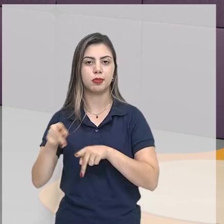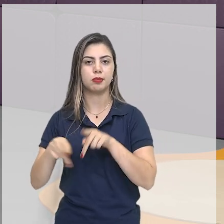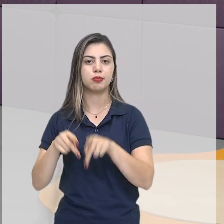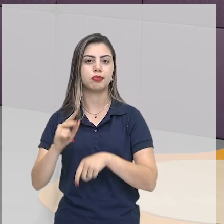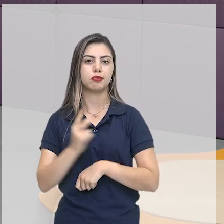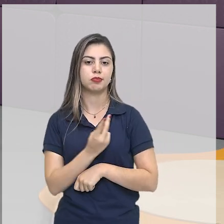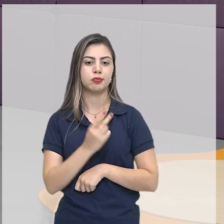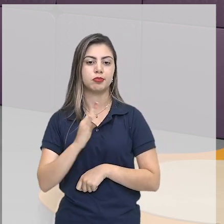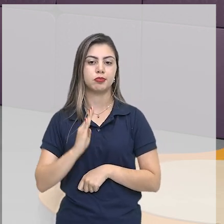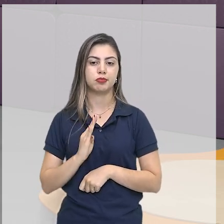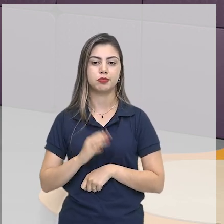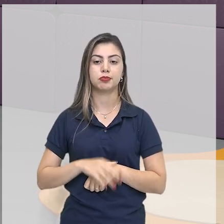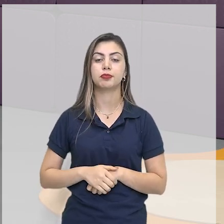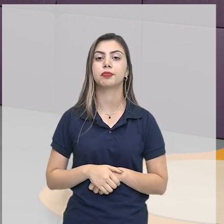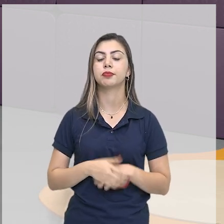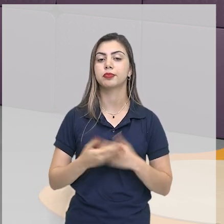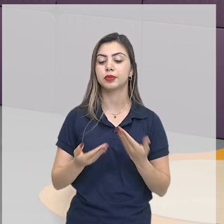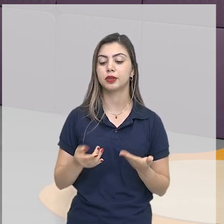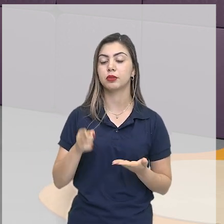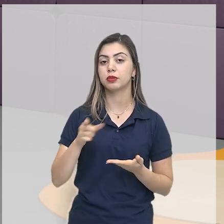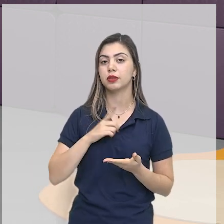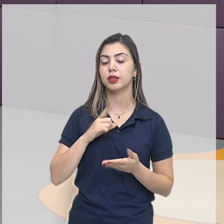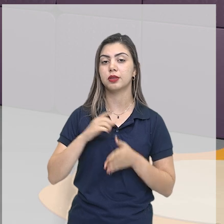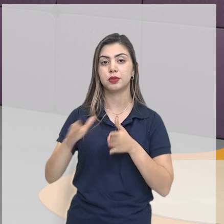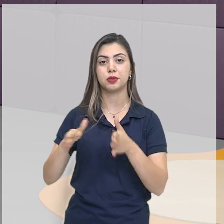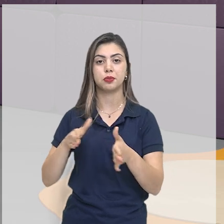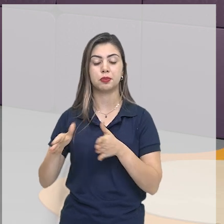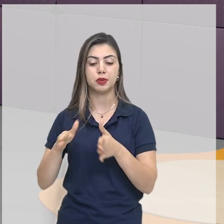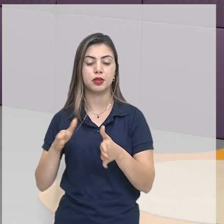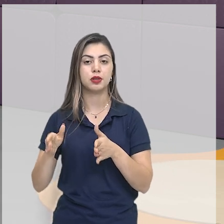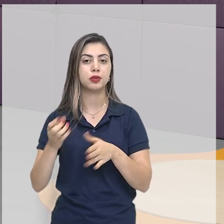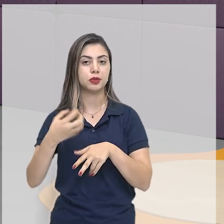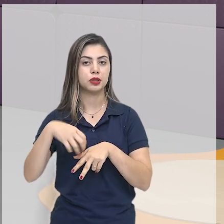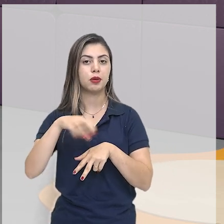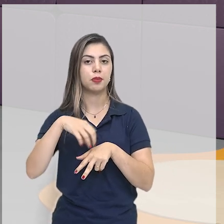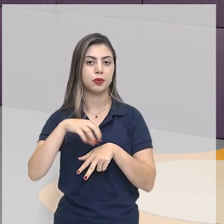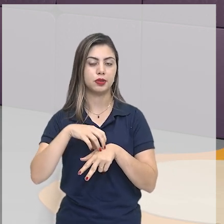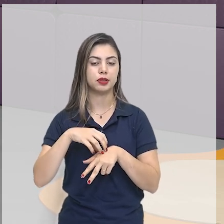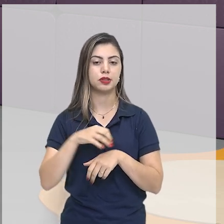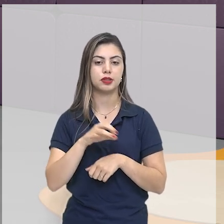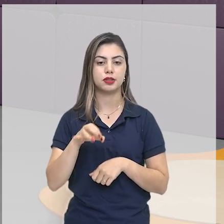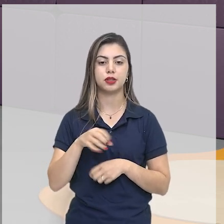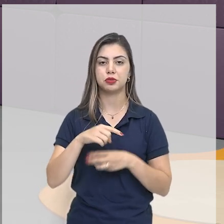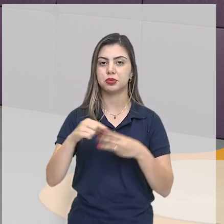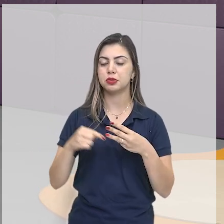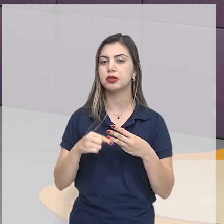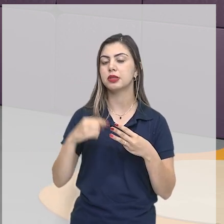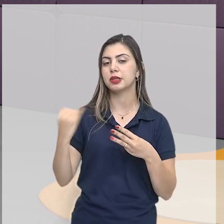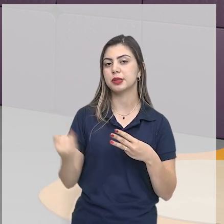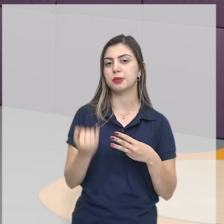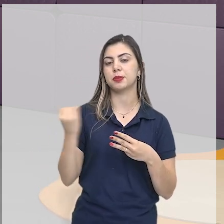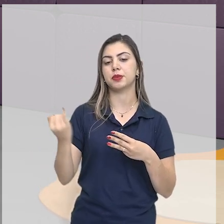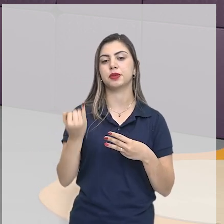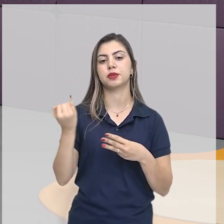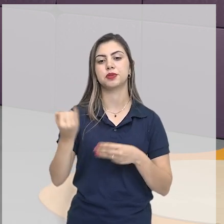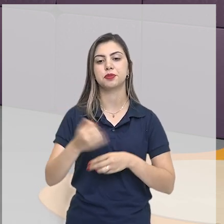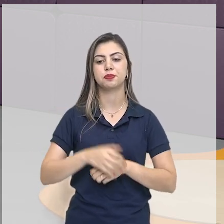hebreu, especificamente no período da monarquia, dos